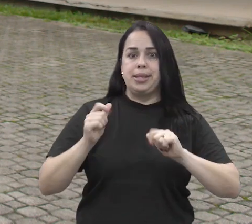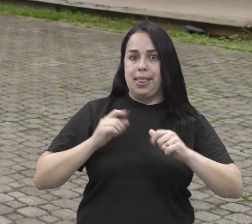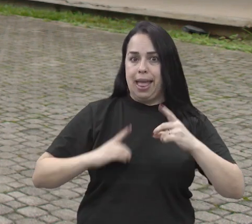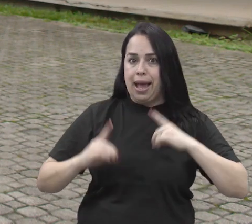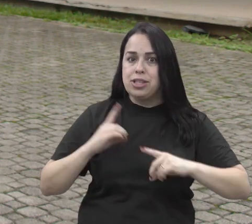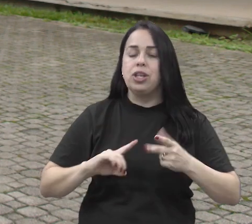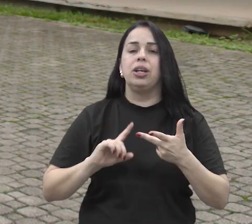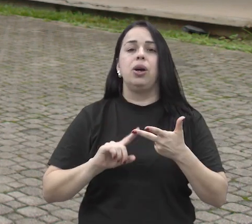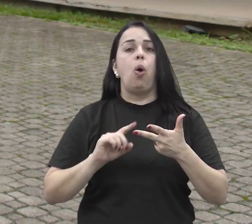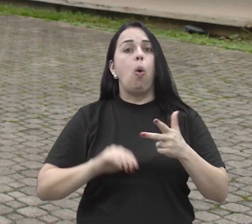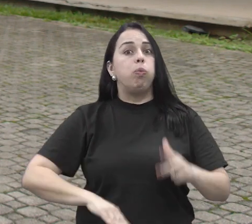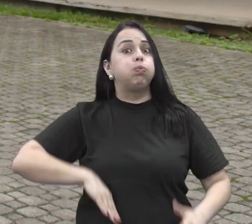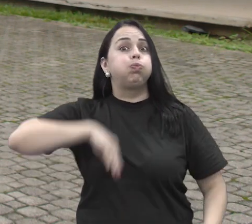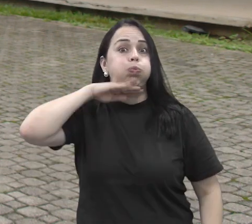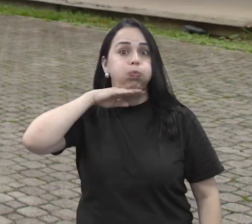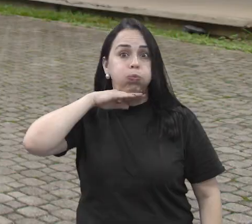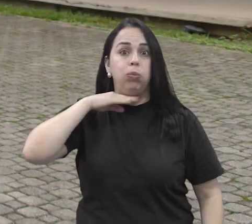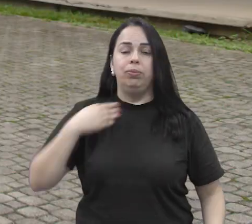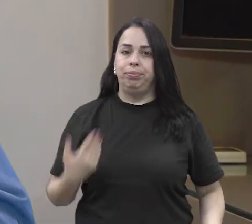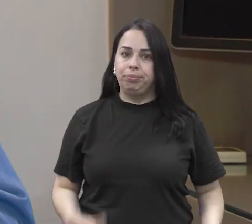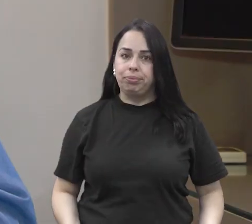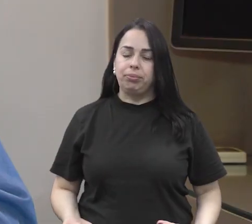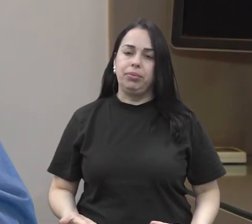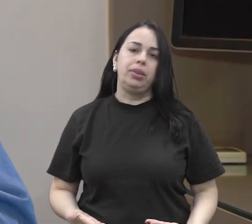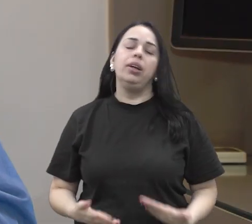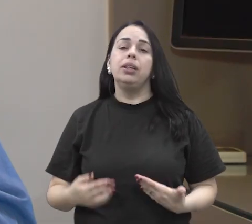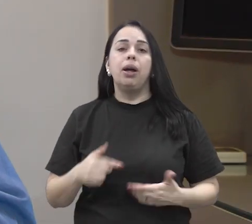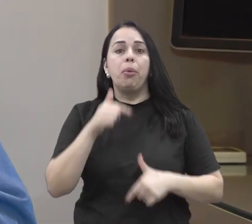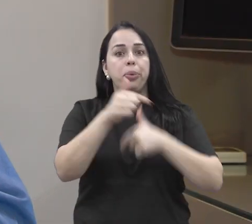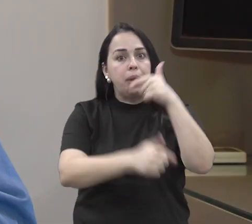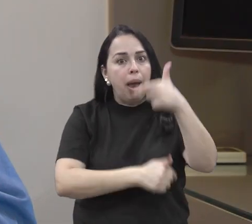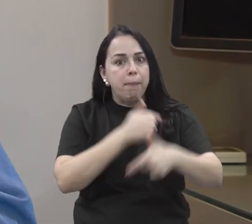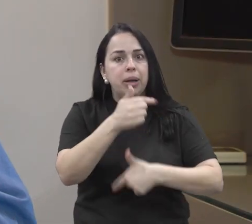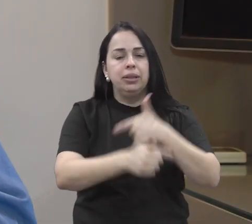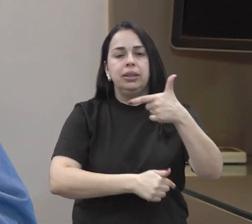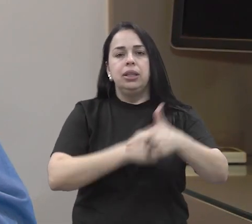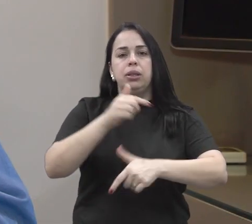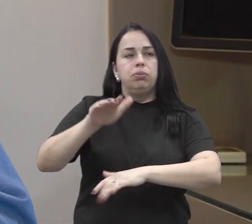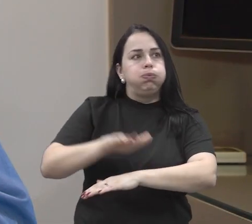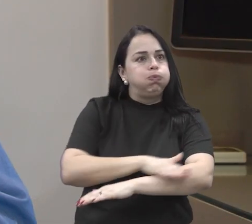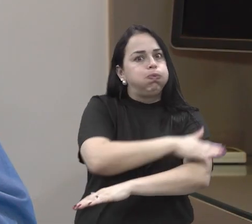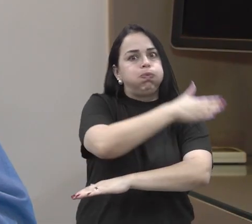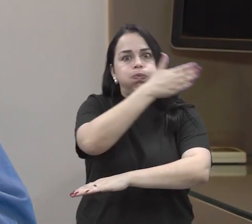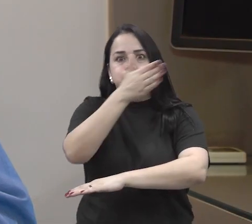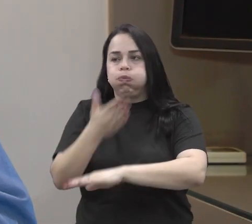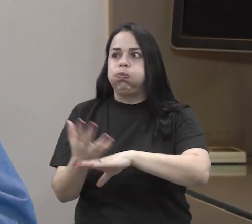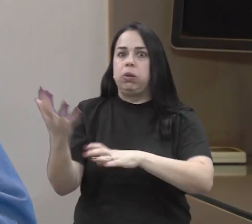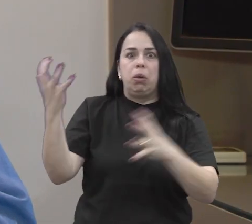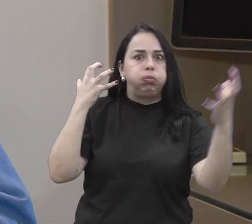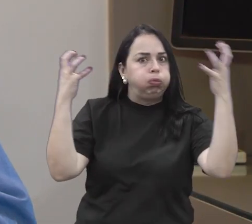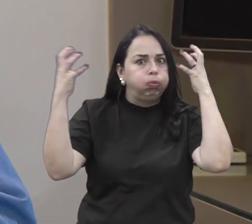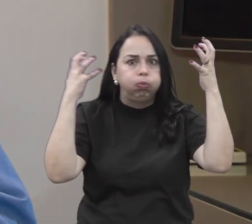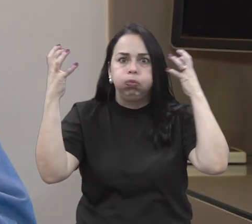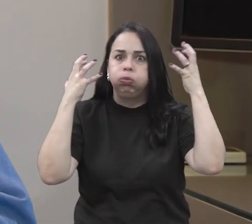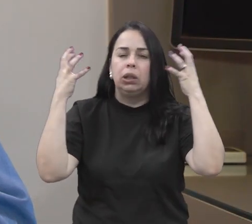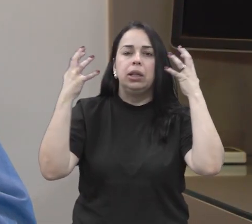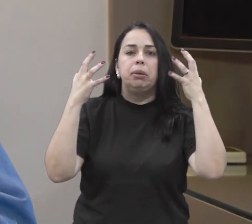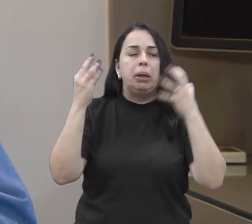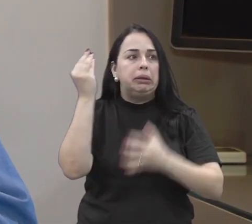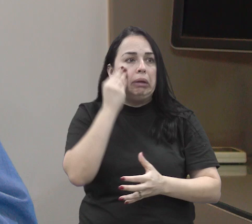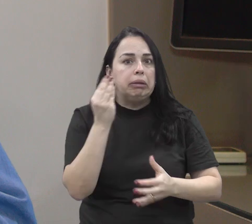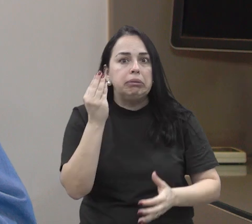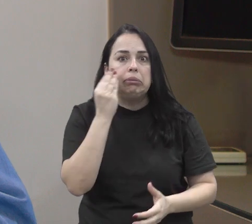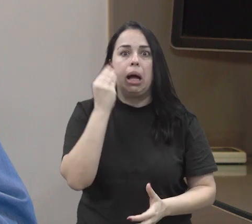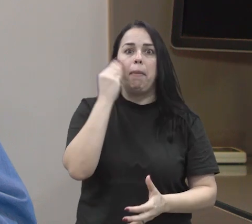como depressão, ansiedade ou burnout. Essas questões da jornada de trabalho muito grande e a pressão muito grande